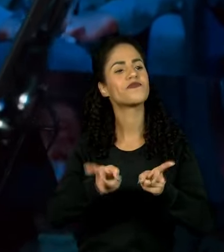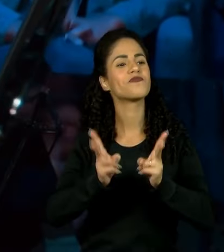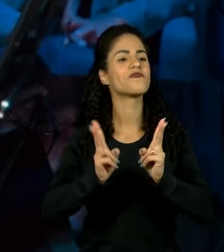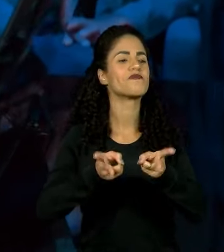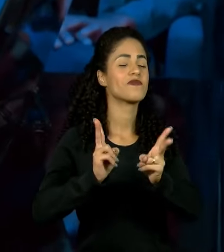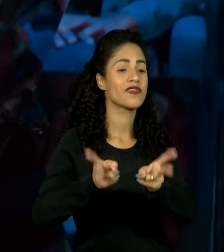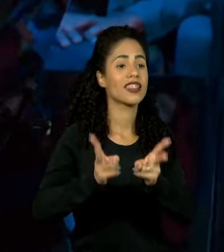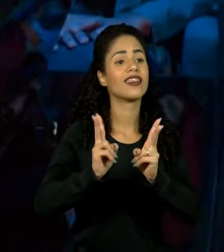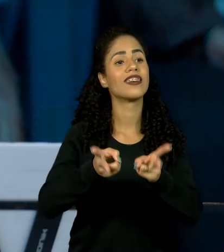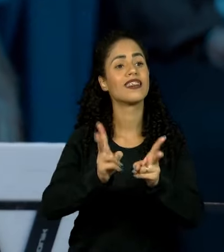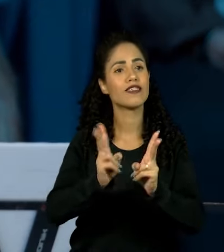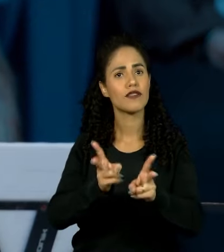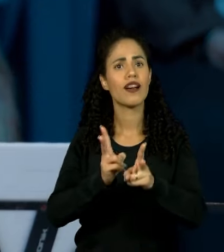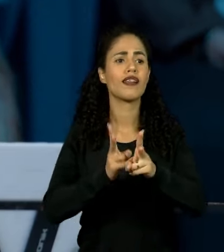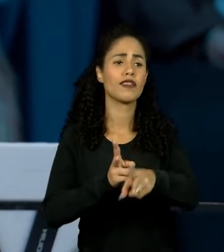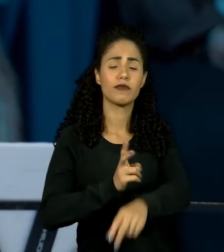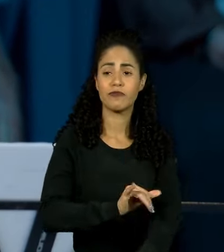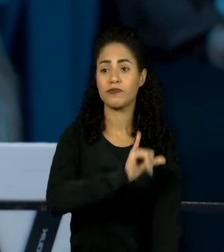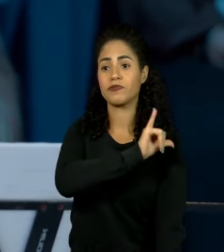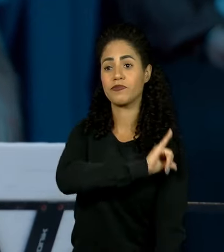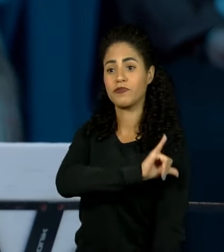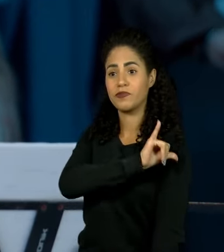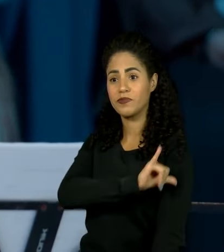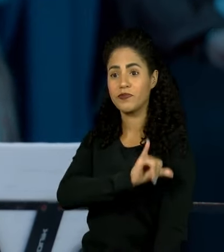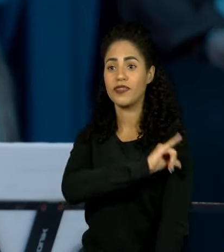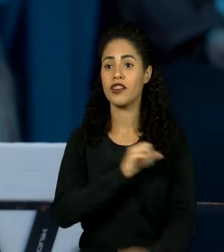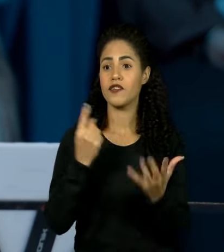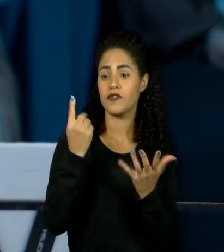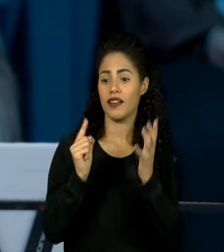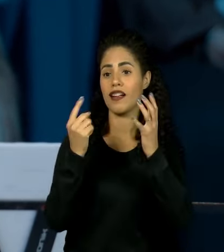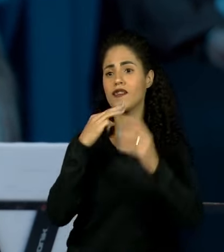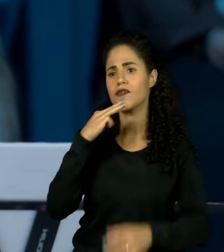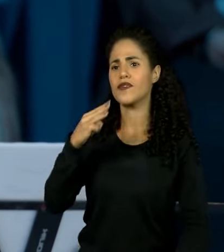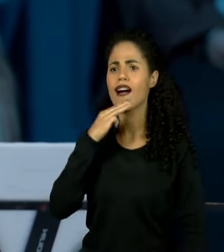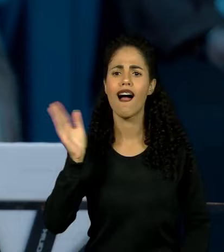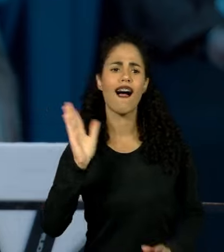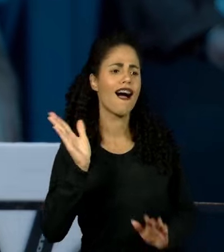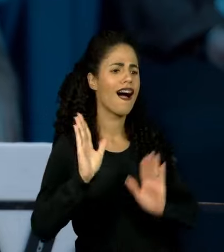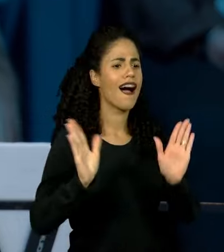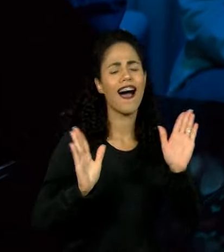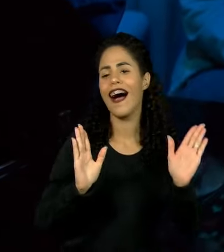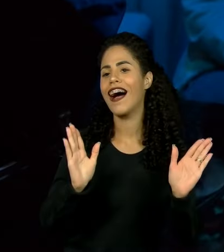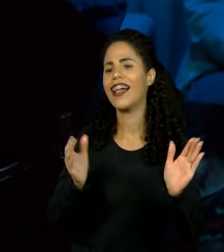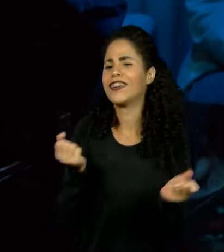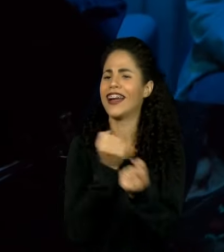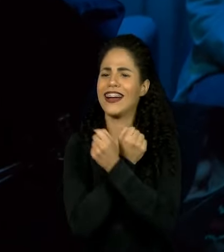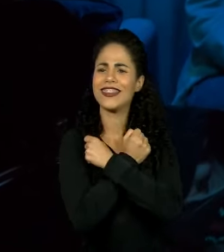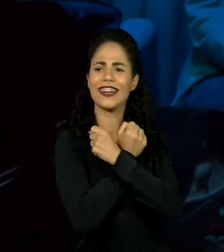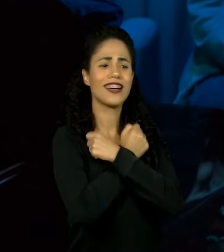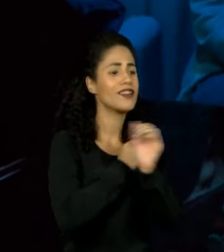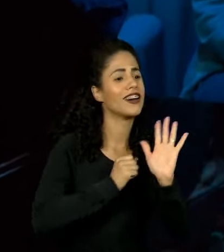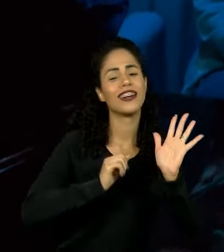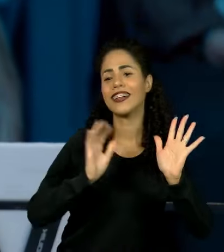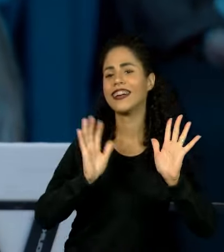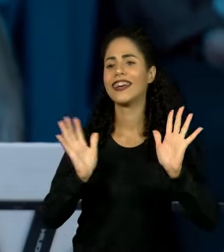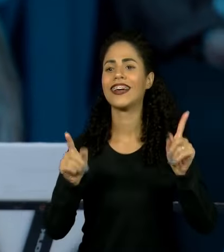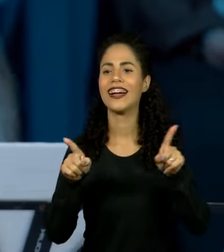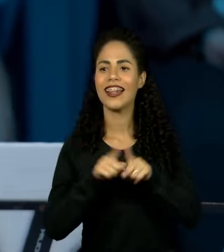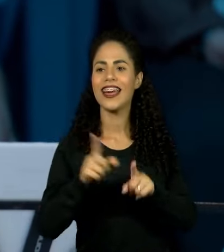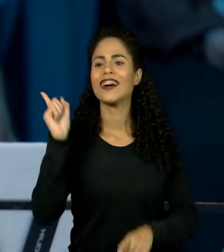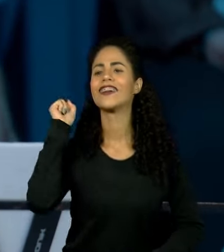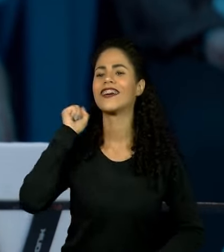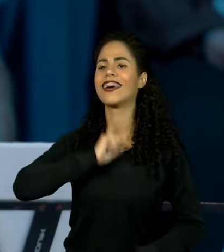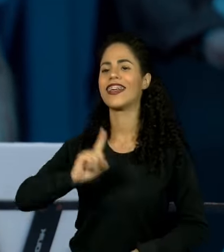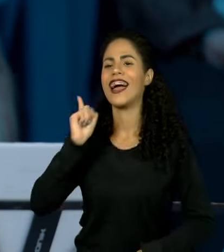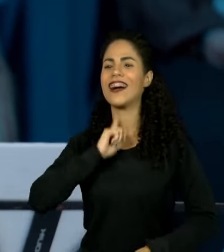sendo o Rio de Janeiro Fevereiro e Março alô alô Realengo aquele abraço alô tocida do